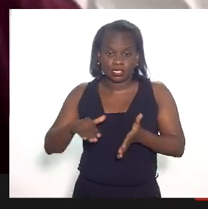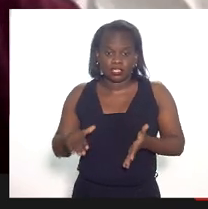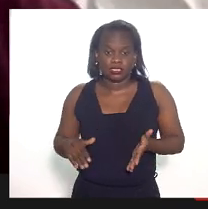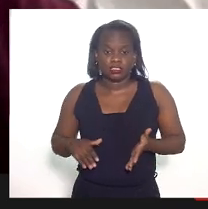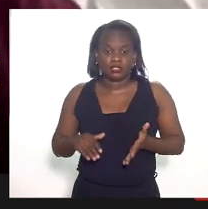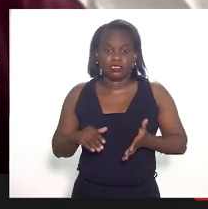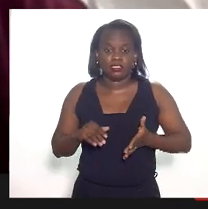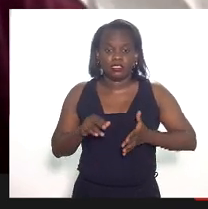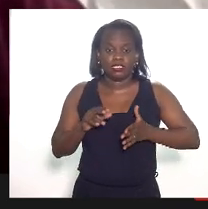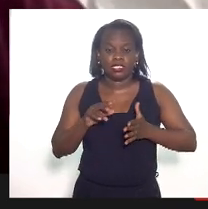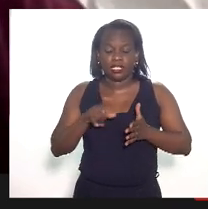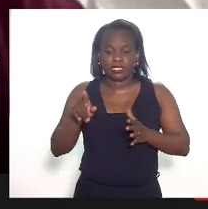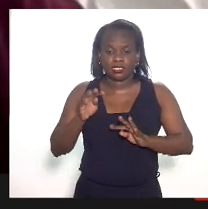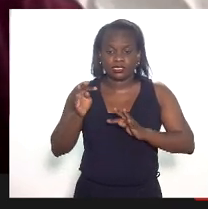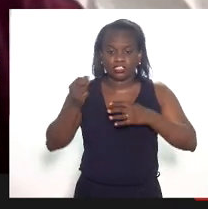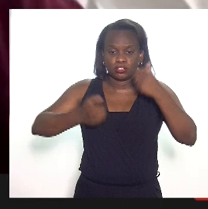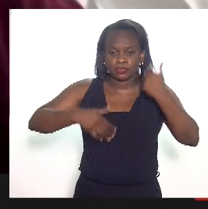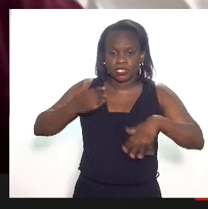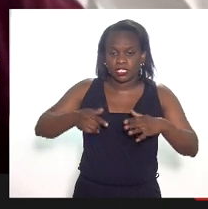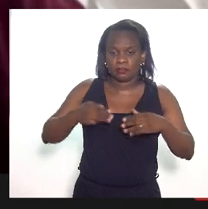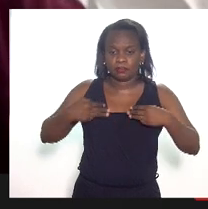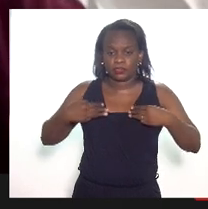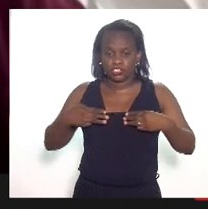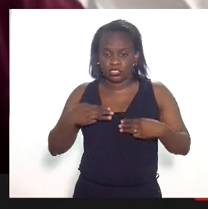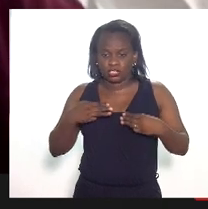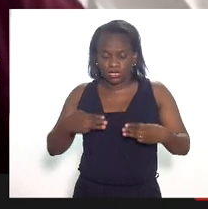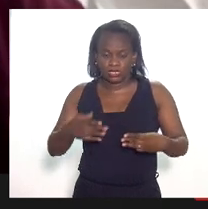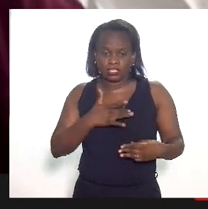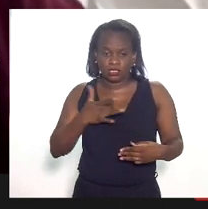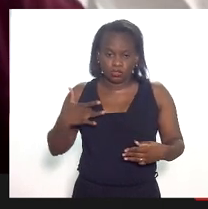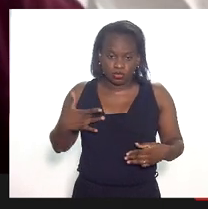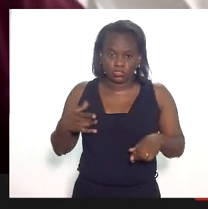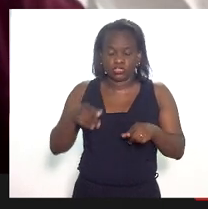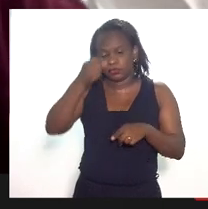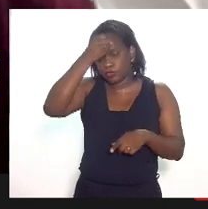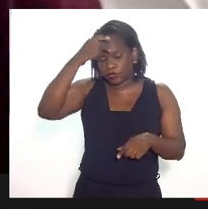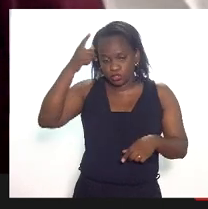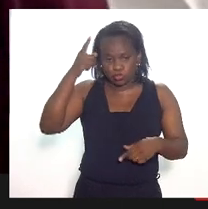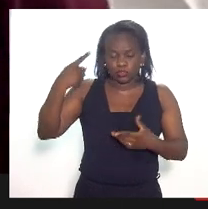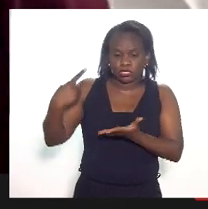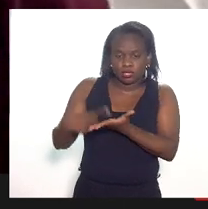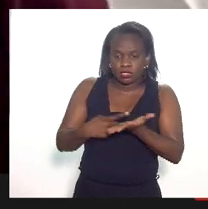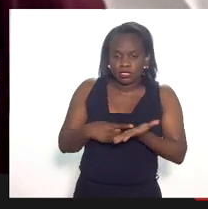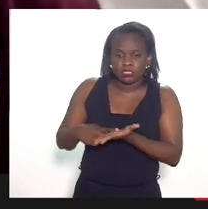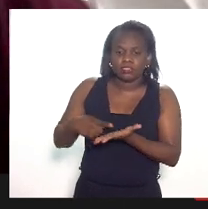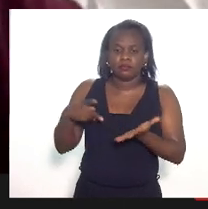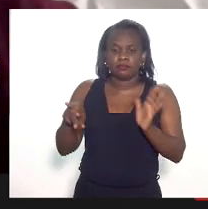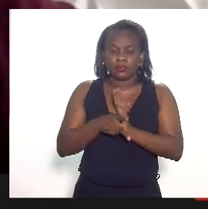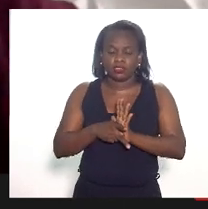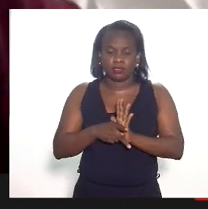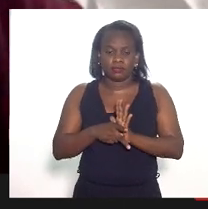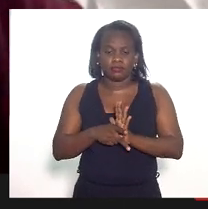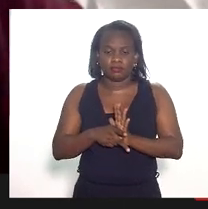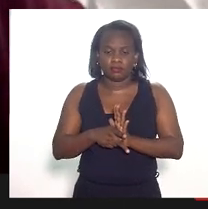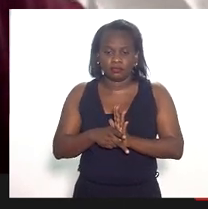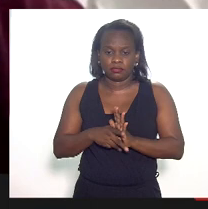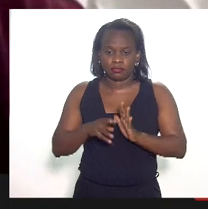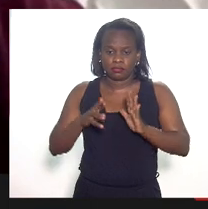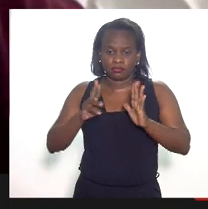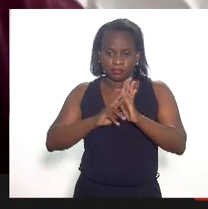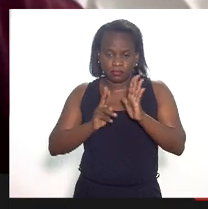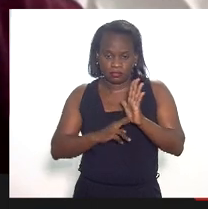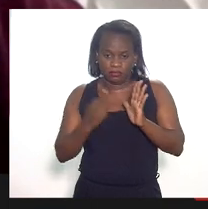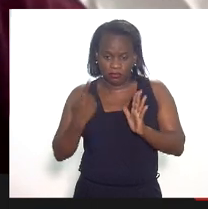que essas tratativas entre o Ministério da Saúde e as prefeituras no que se refere à